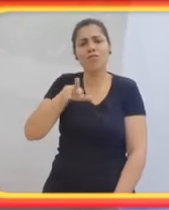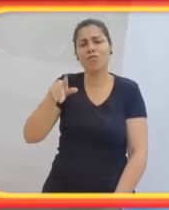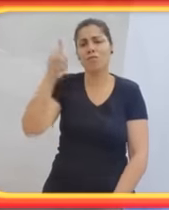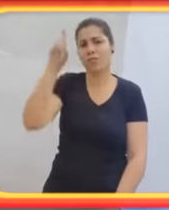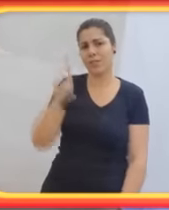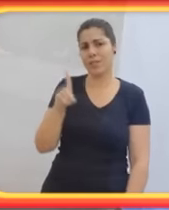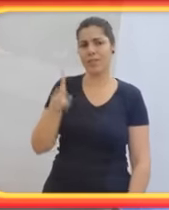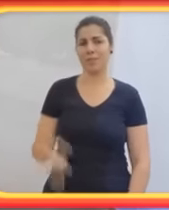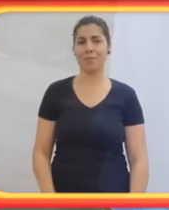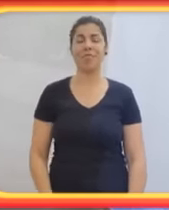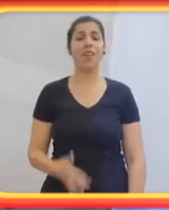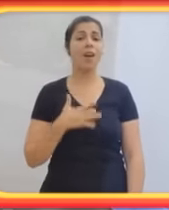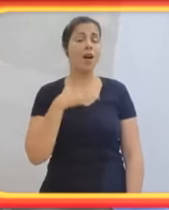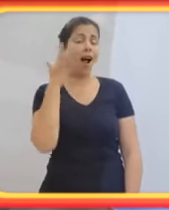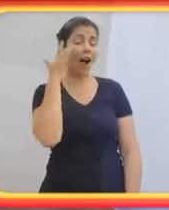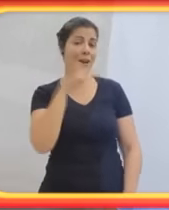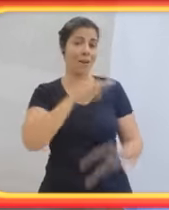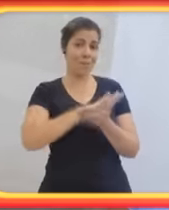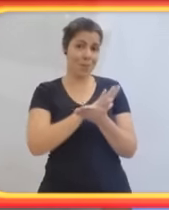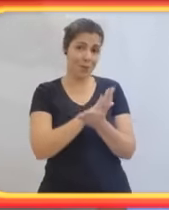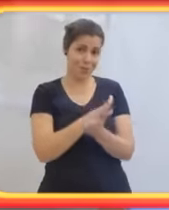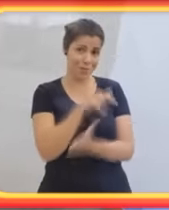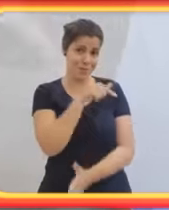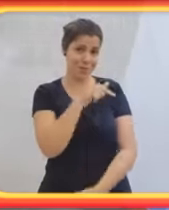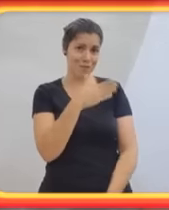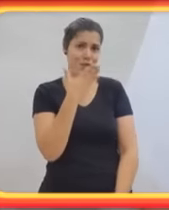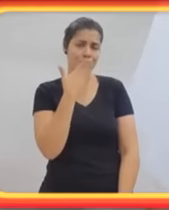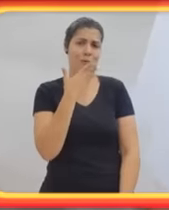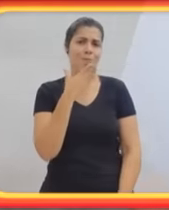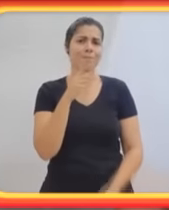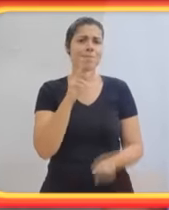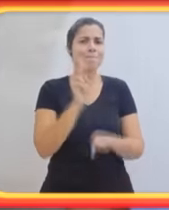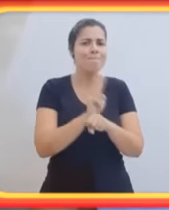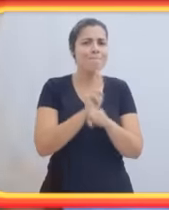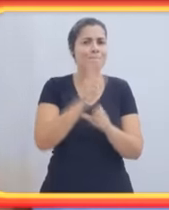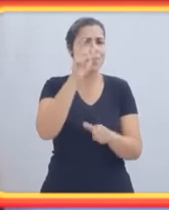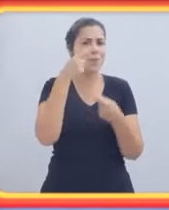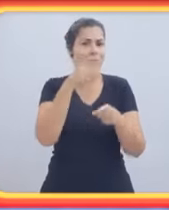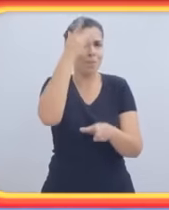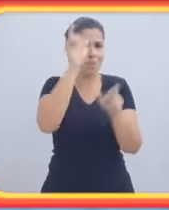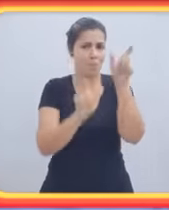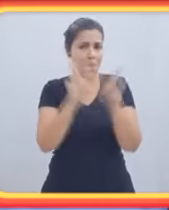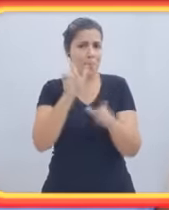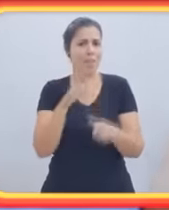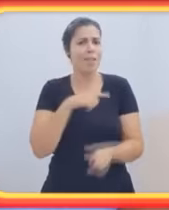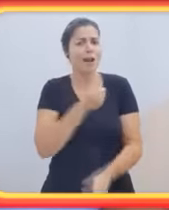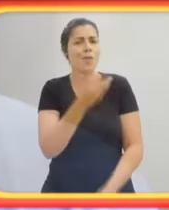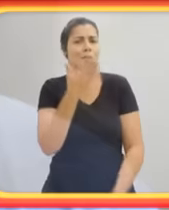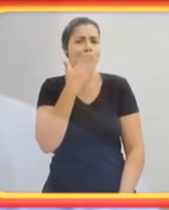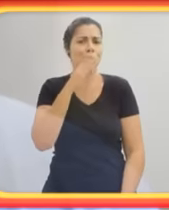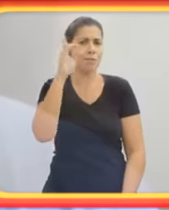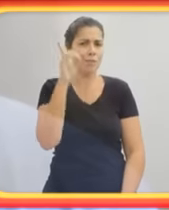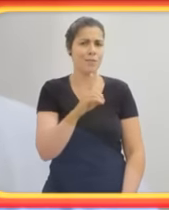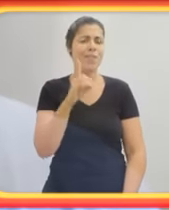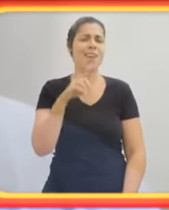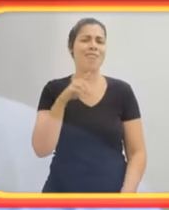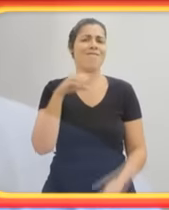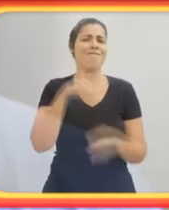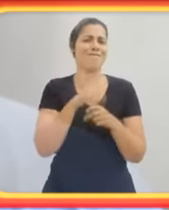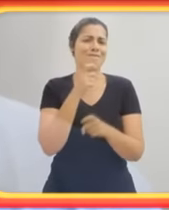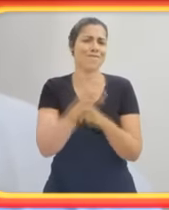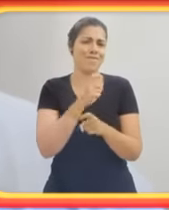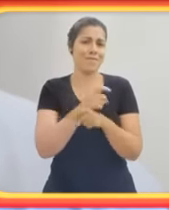é a importância de diminuir o preconceito com as pessoas com algum tipo de deficiência? Eu acho que esse